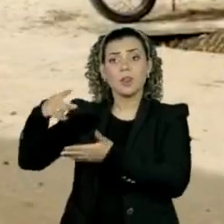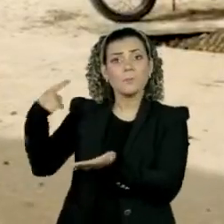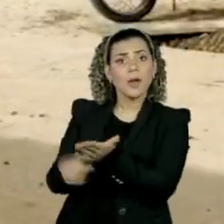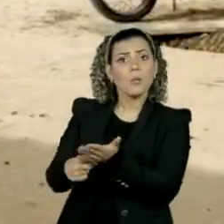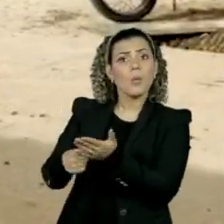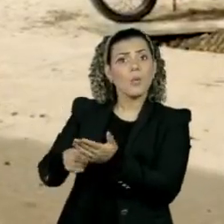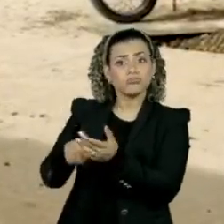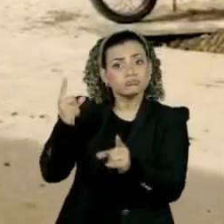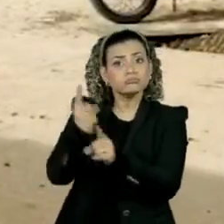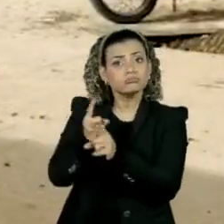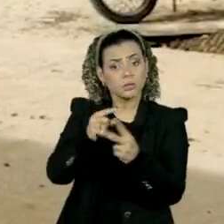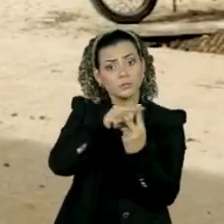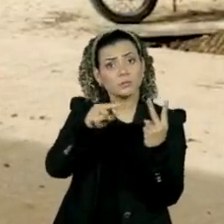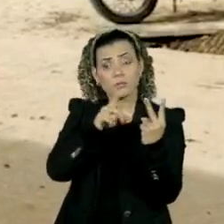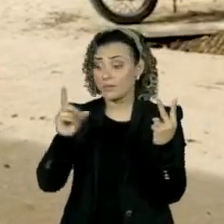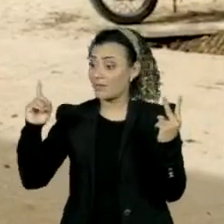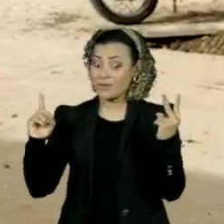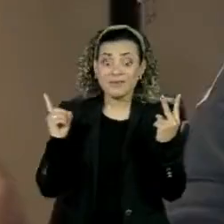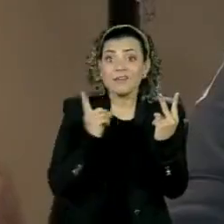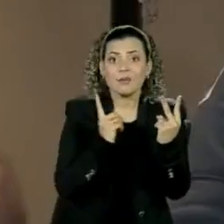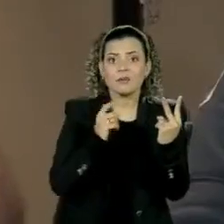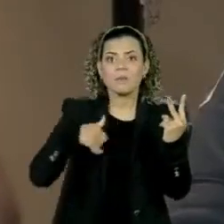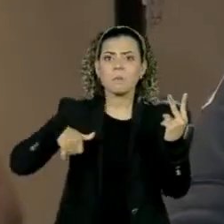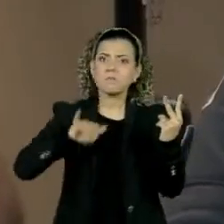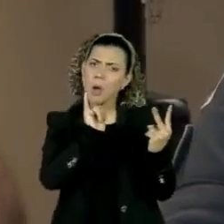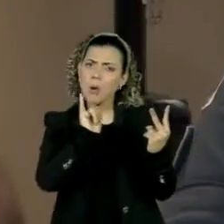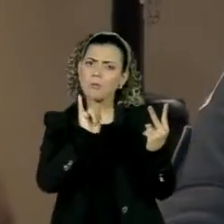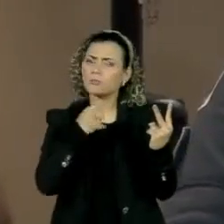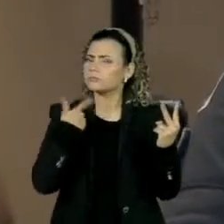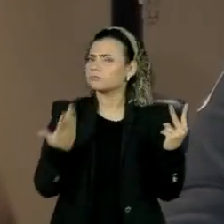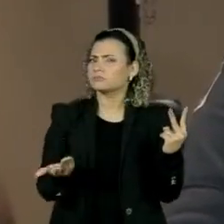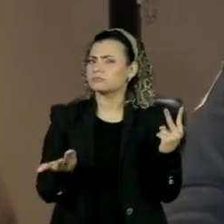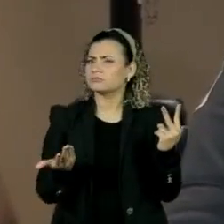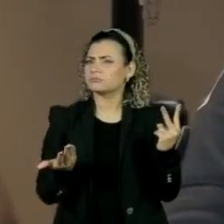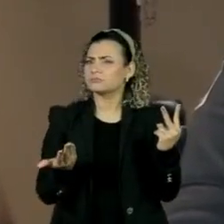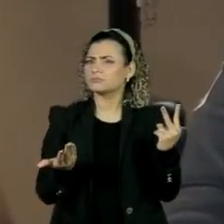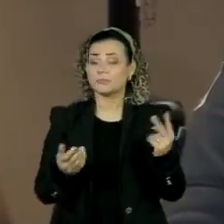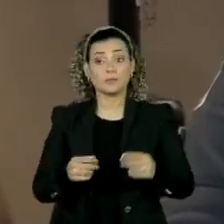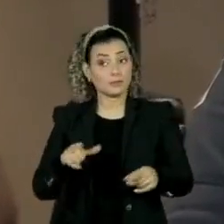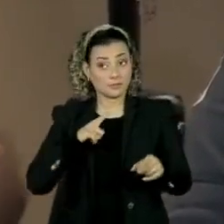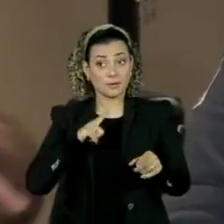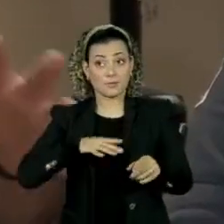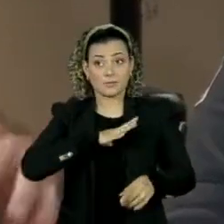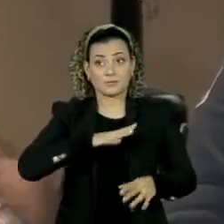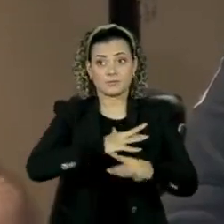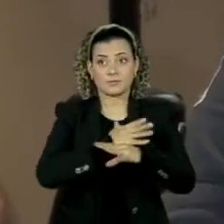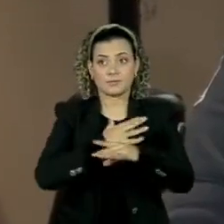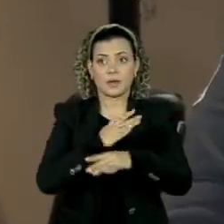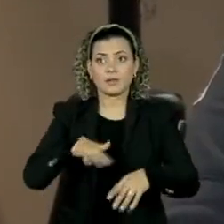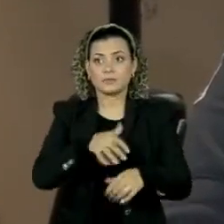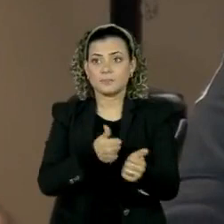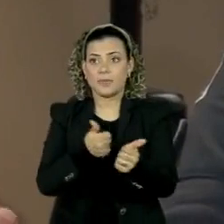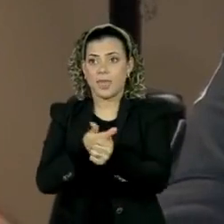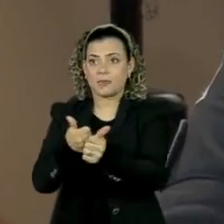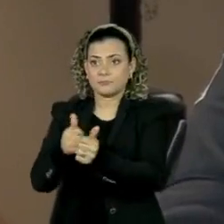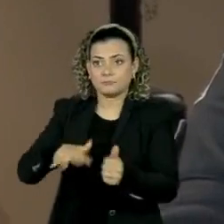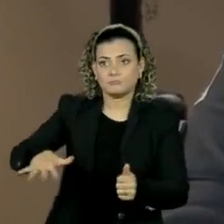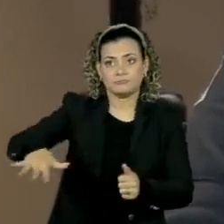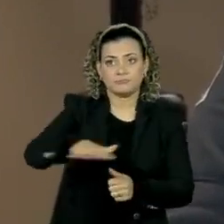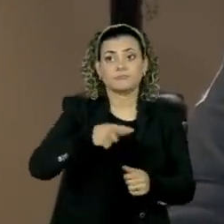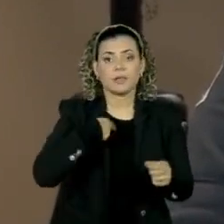que estava marcado com os dois desaparecidos o reforço do policiamento na cidade e nas proximidades